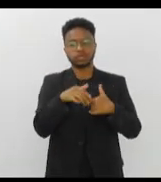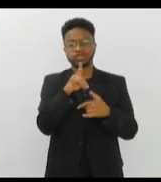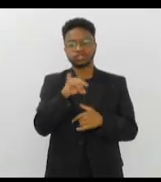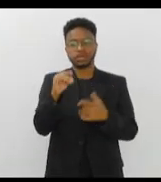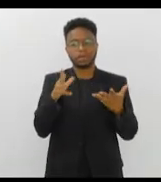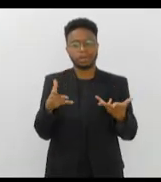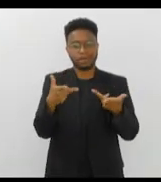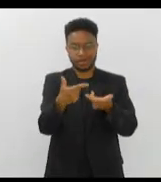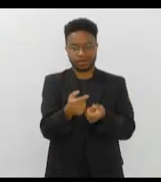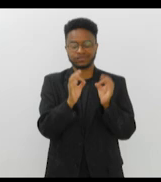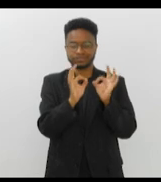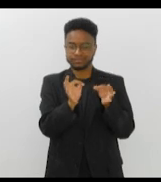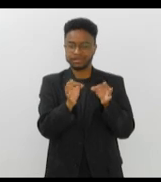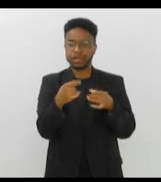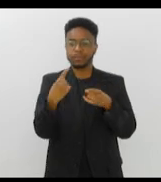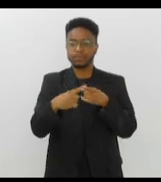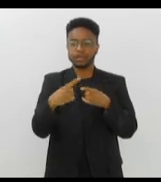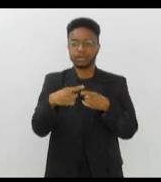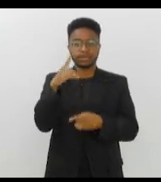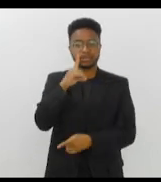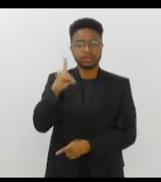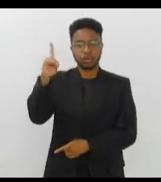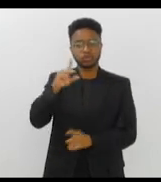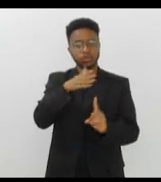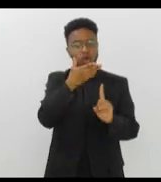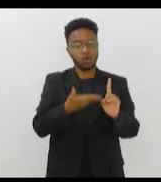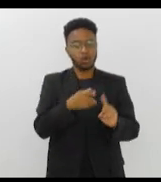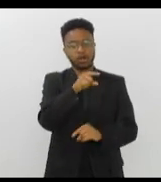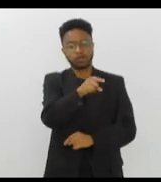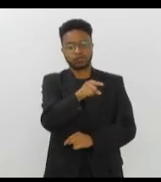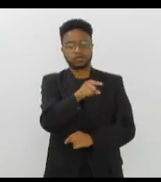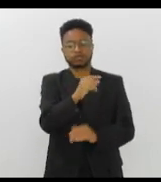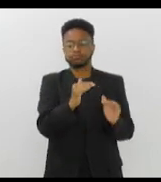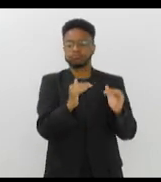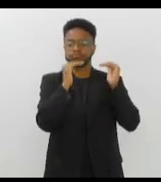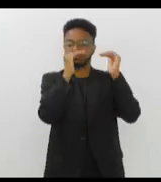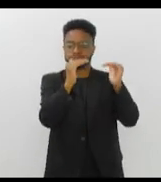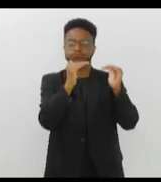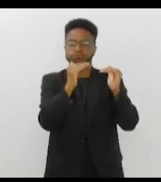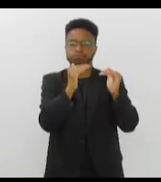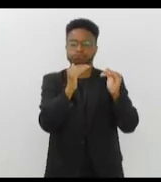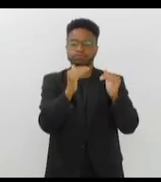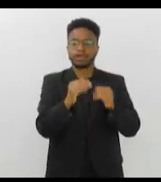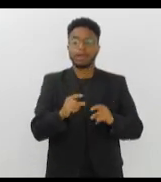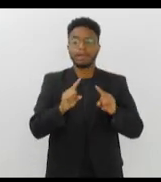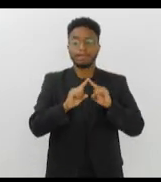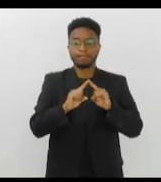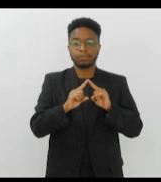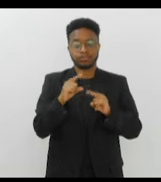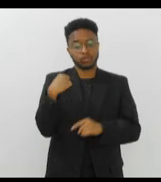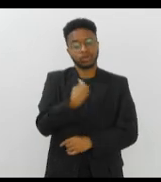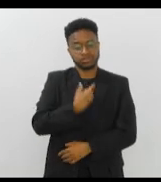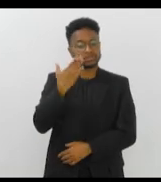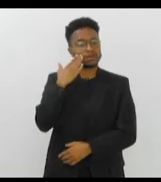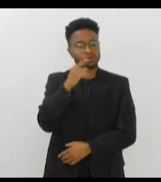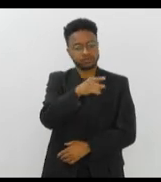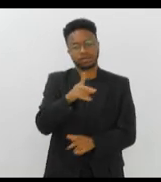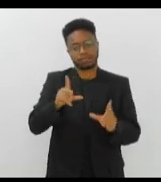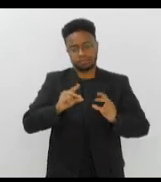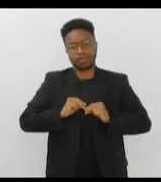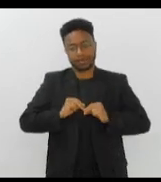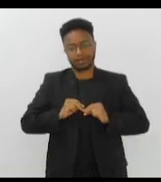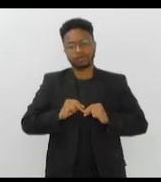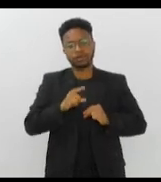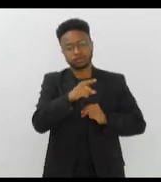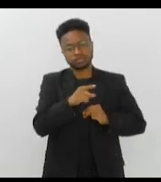maravilhoso, né? Do qual Deus está te honrando de uma tal forma gigantesca. Mas sabemos que você merece. Você